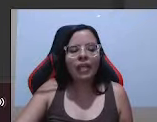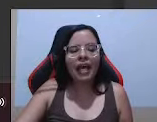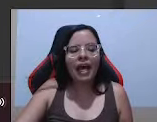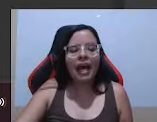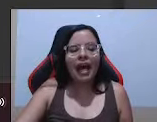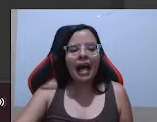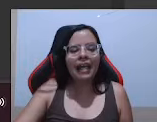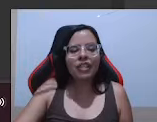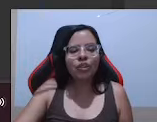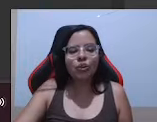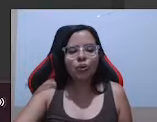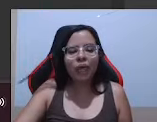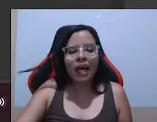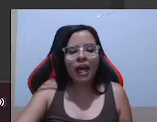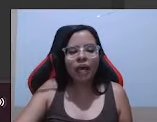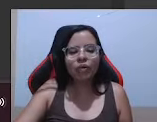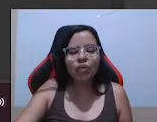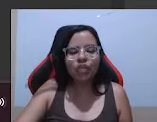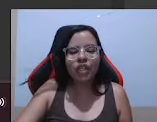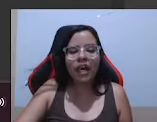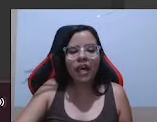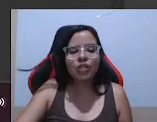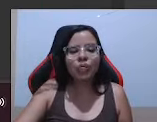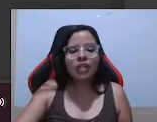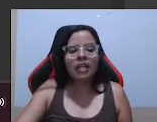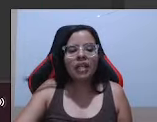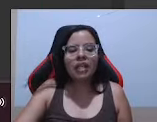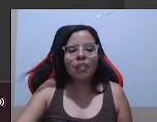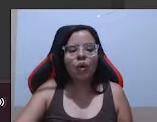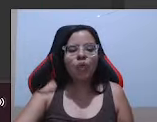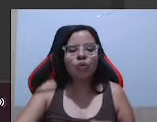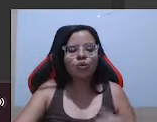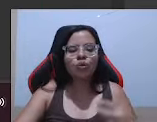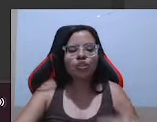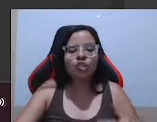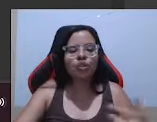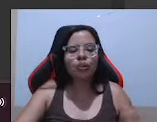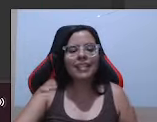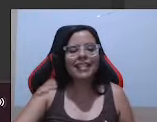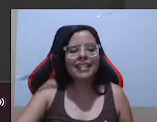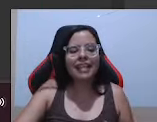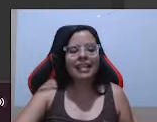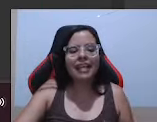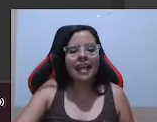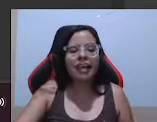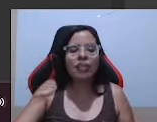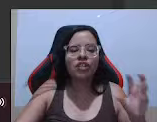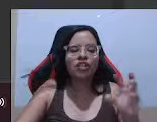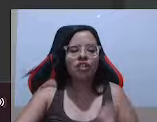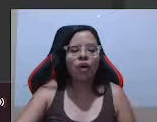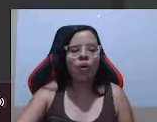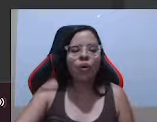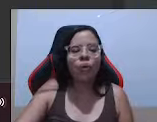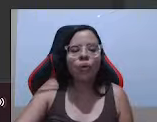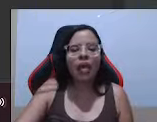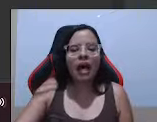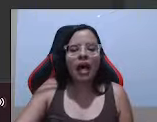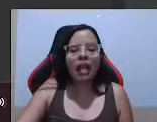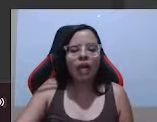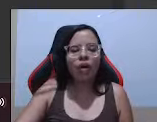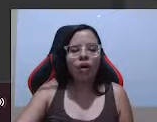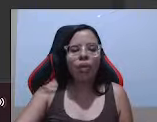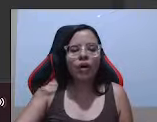você poderá ali estruturar o estudo de caso e também algumas sugestões de temas de